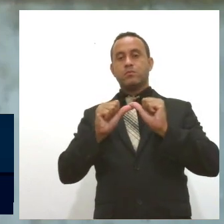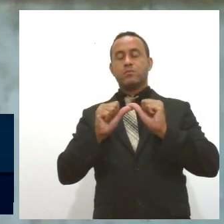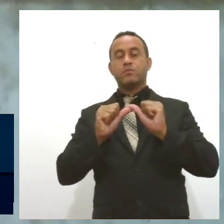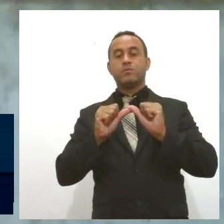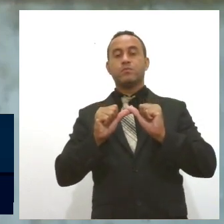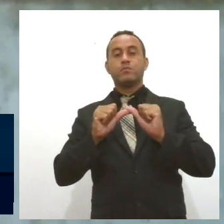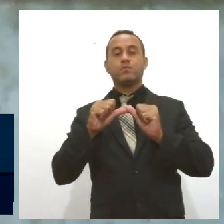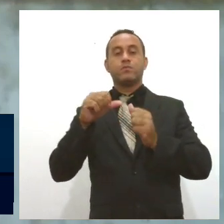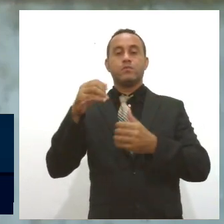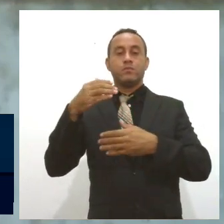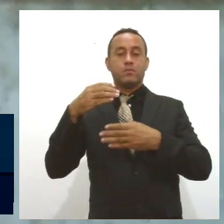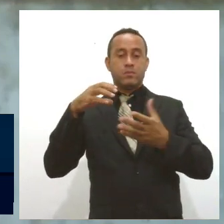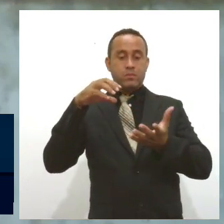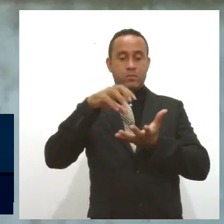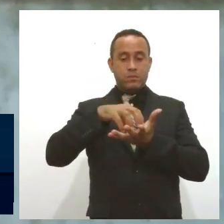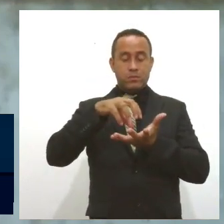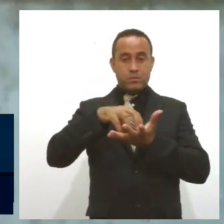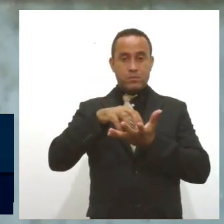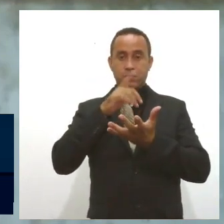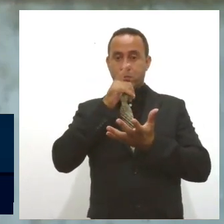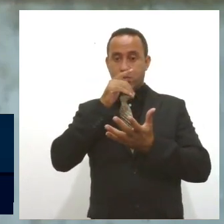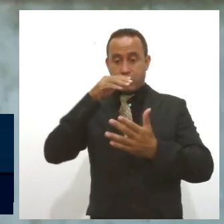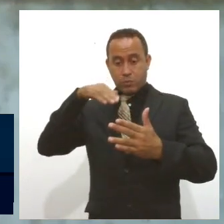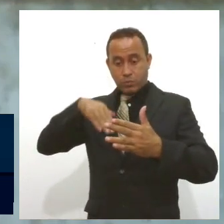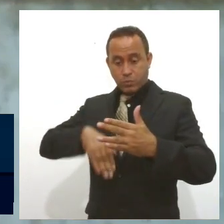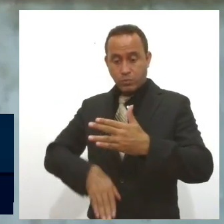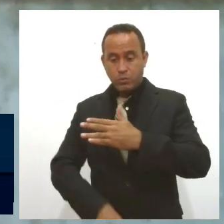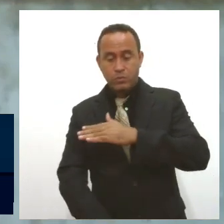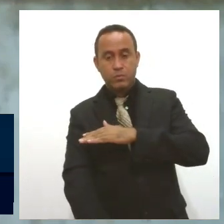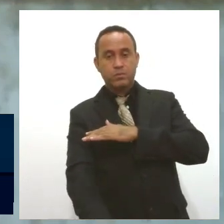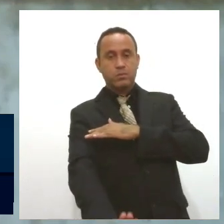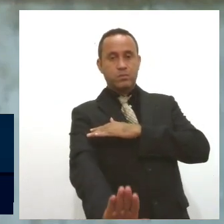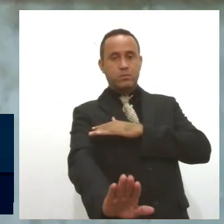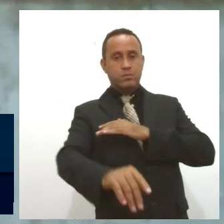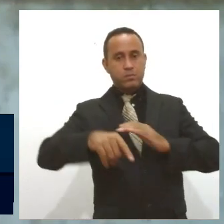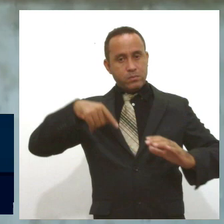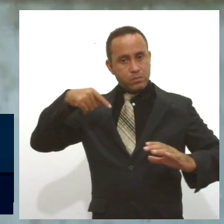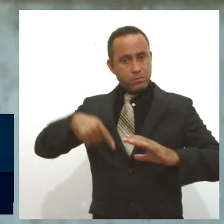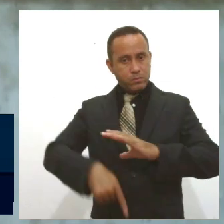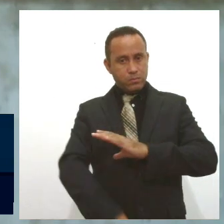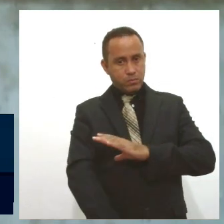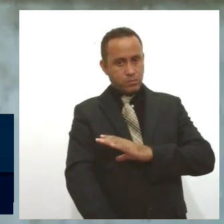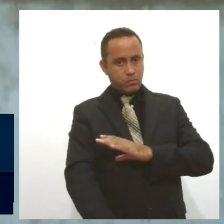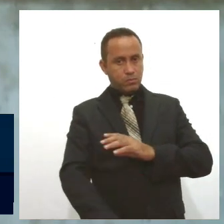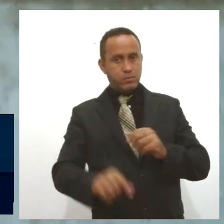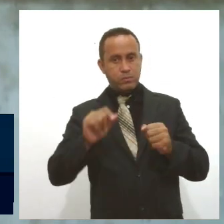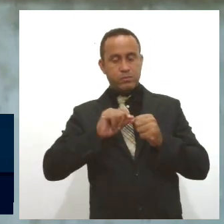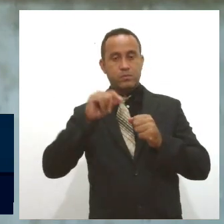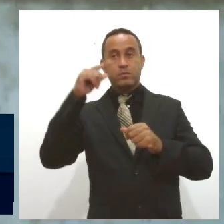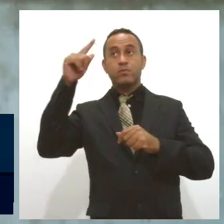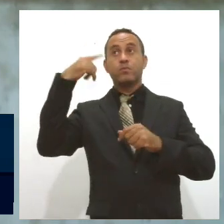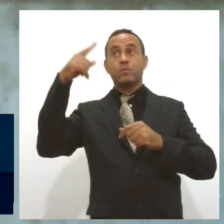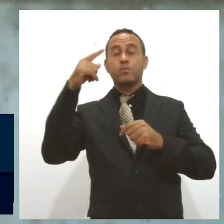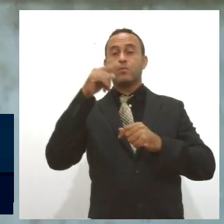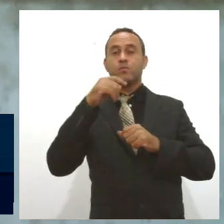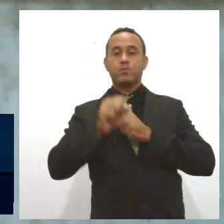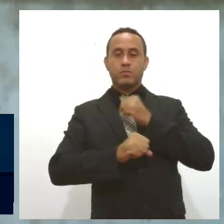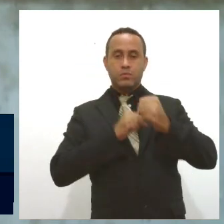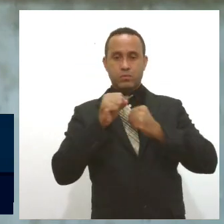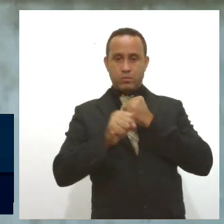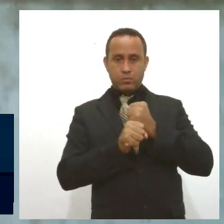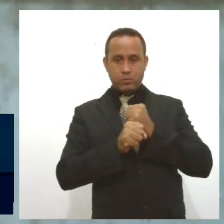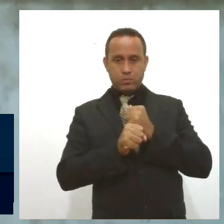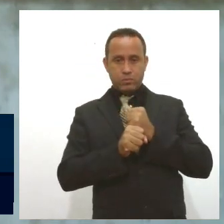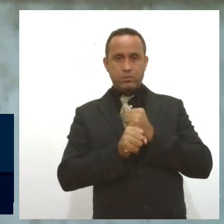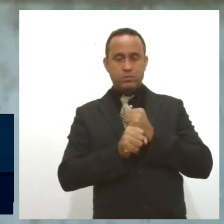barragens superficiais em barragens subterrâneas. A gente vai fazer um projeto piloto, pretendemos implantar no início do próximo ano, de transformação